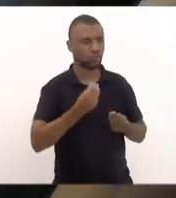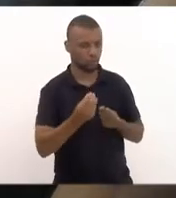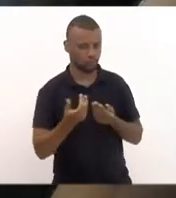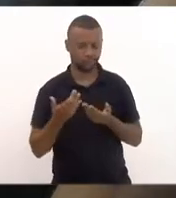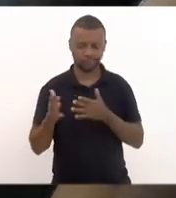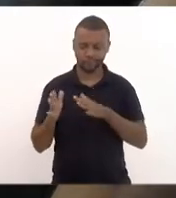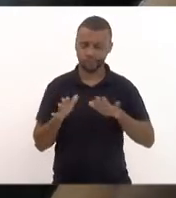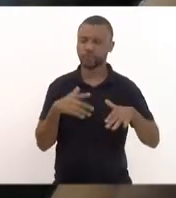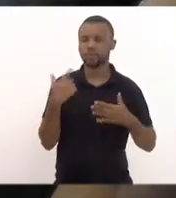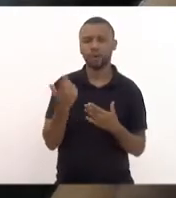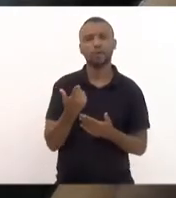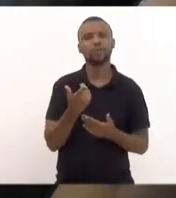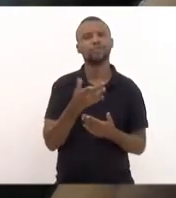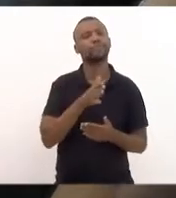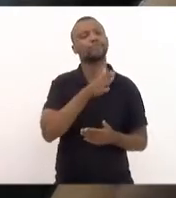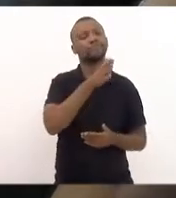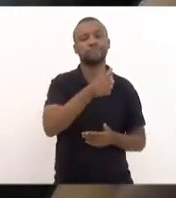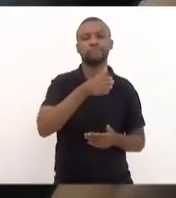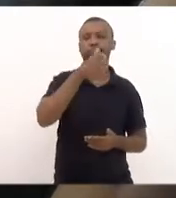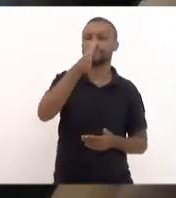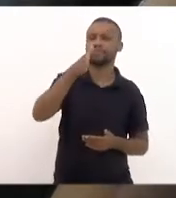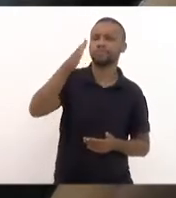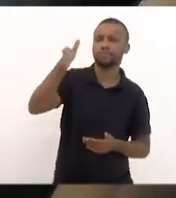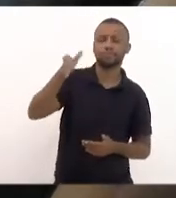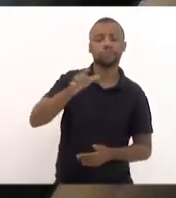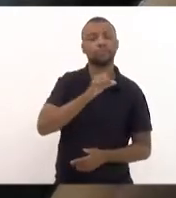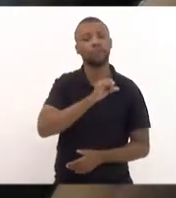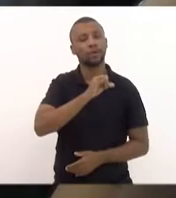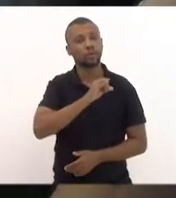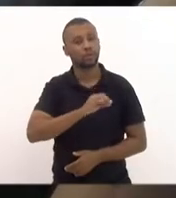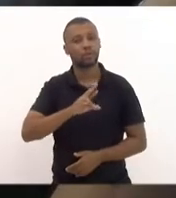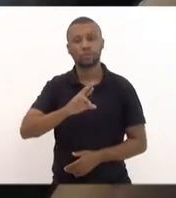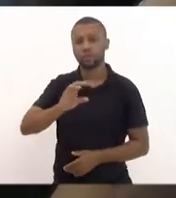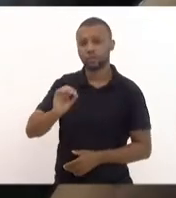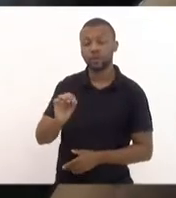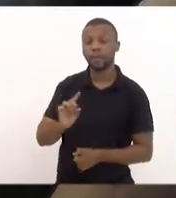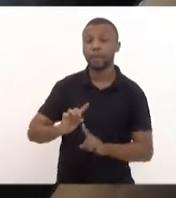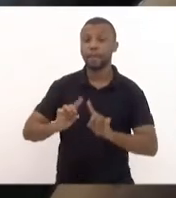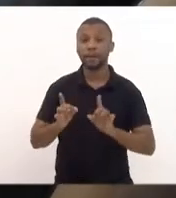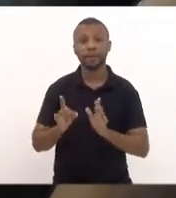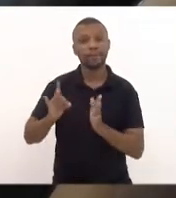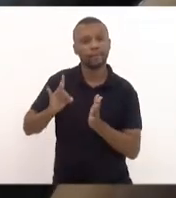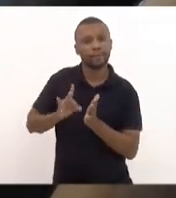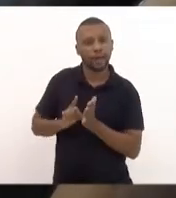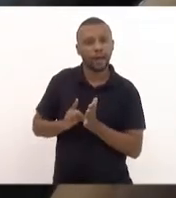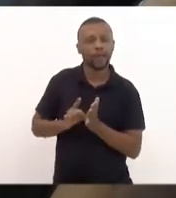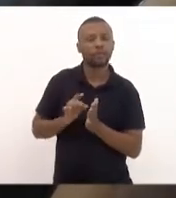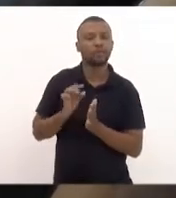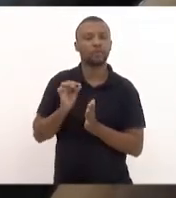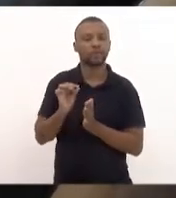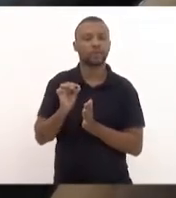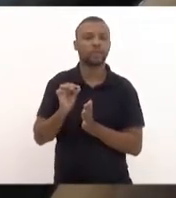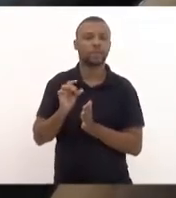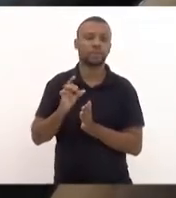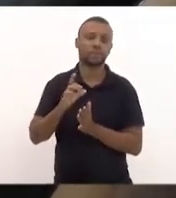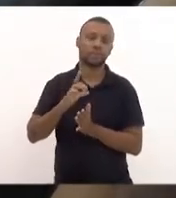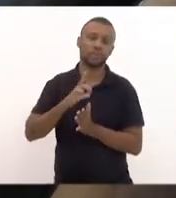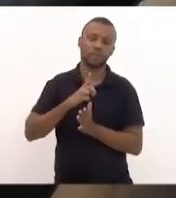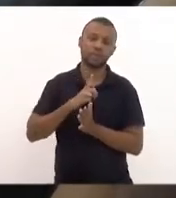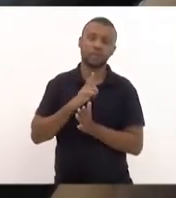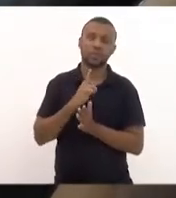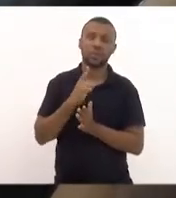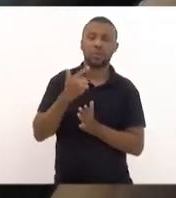gente andou rodando aí o estado, e, na verdade, o Noroeste não é nem o segundo mais